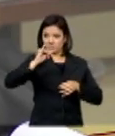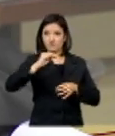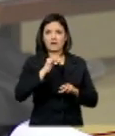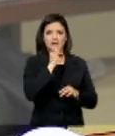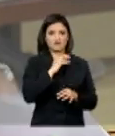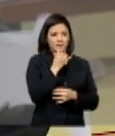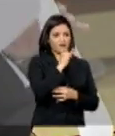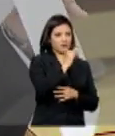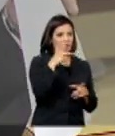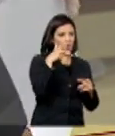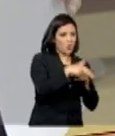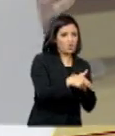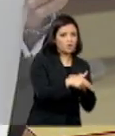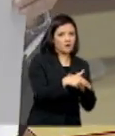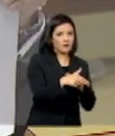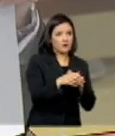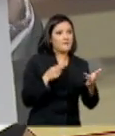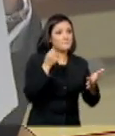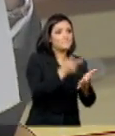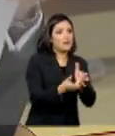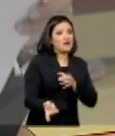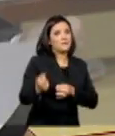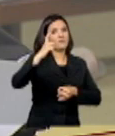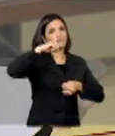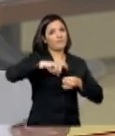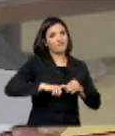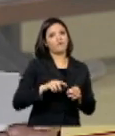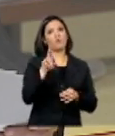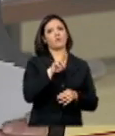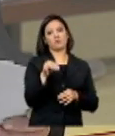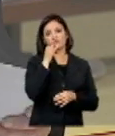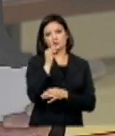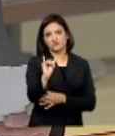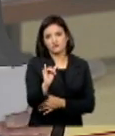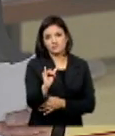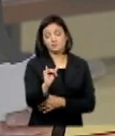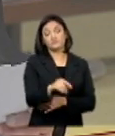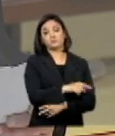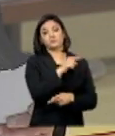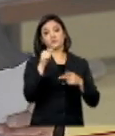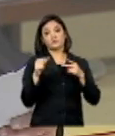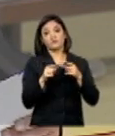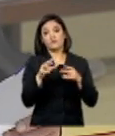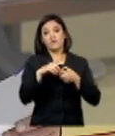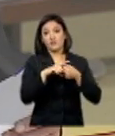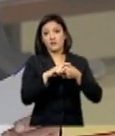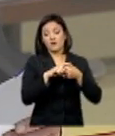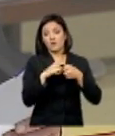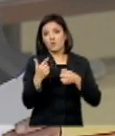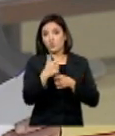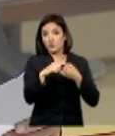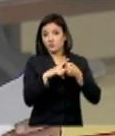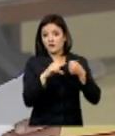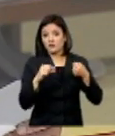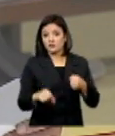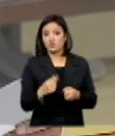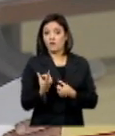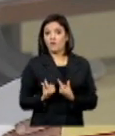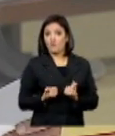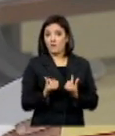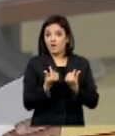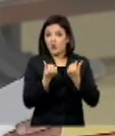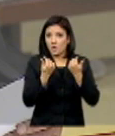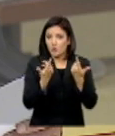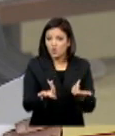artigo 103 os valores dos serviços cobravam estabelecido nesses 11 a 12 do artigo